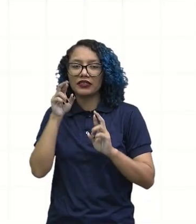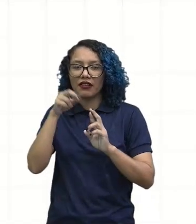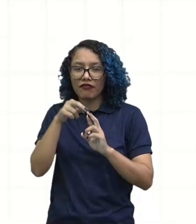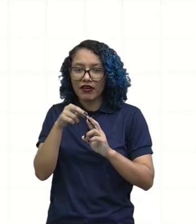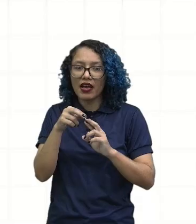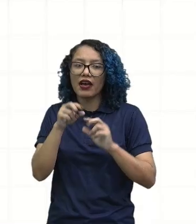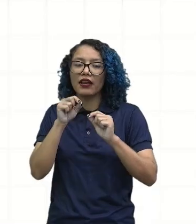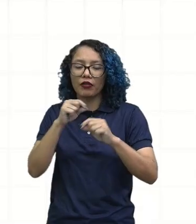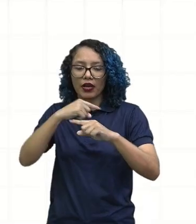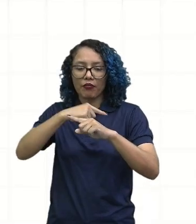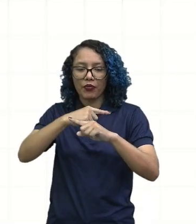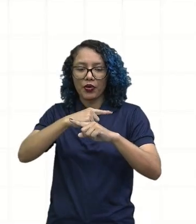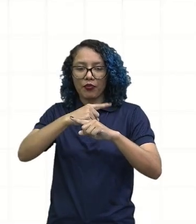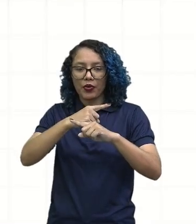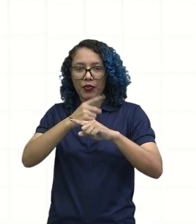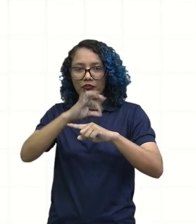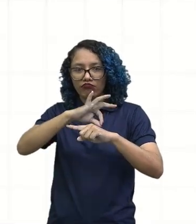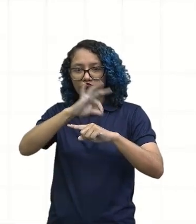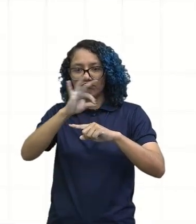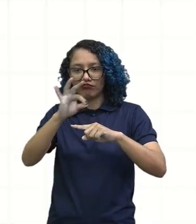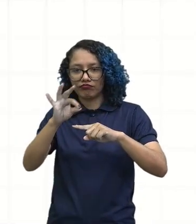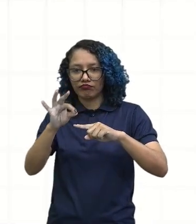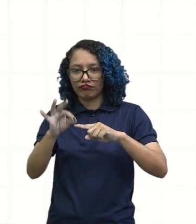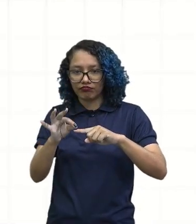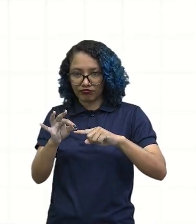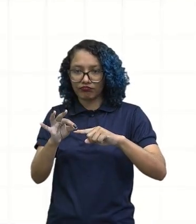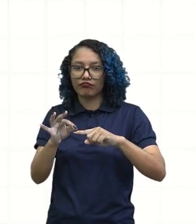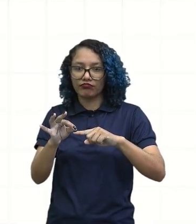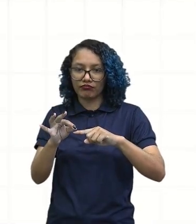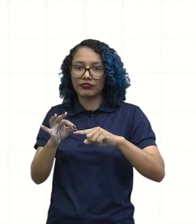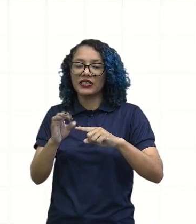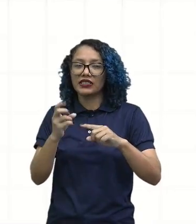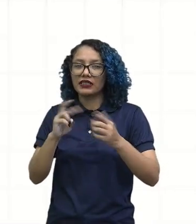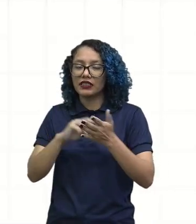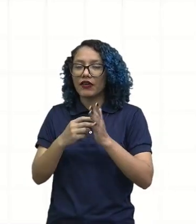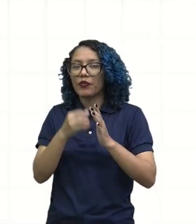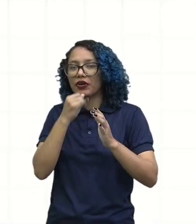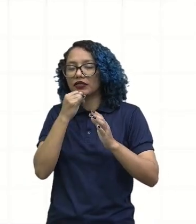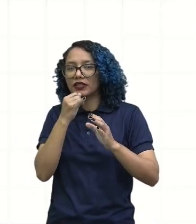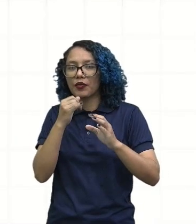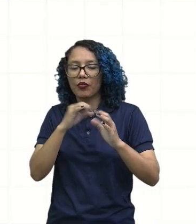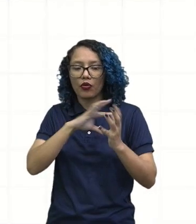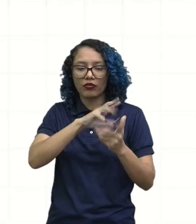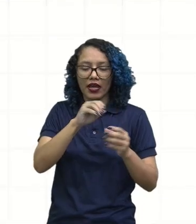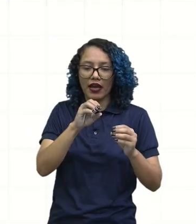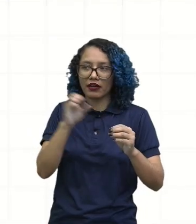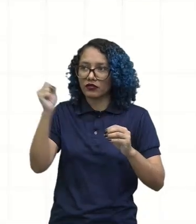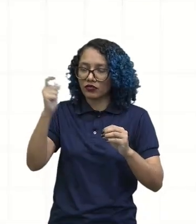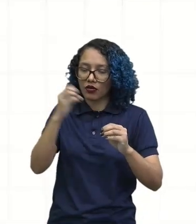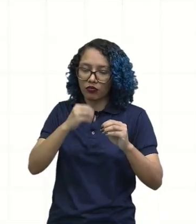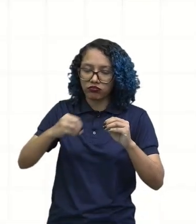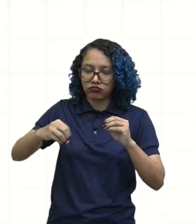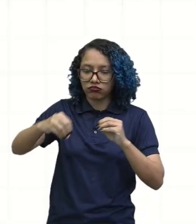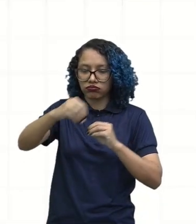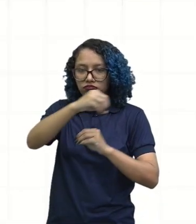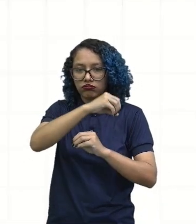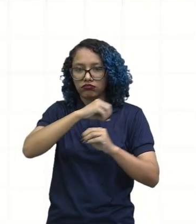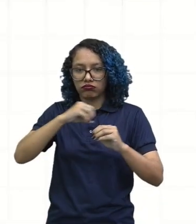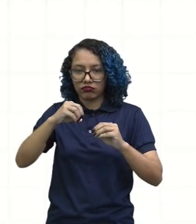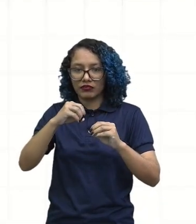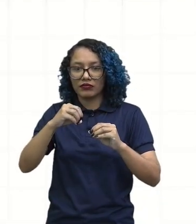Terra ao redor do Sol, e, por isso, uma volta inteira seria de 360